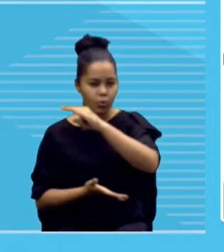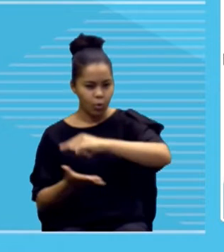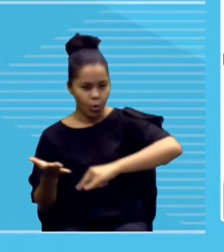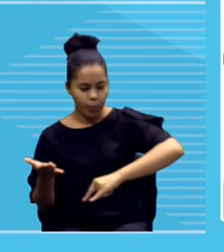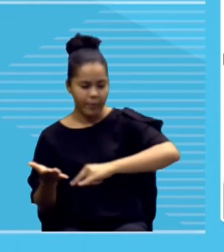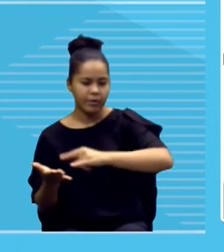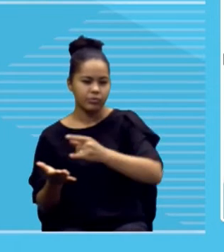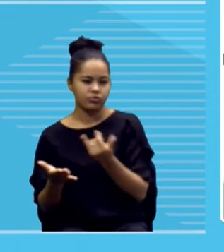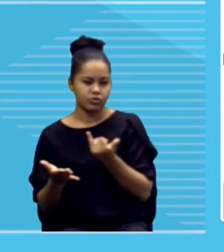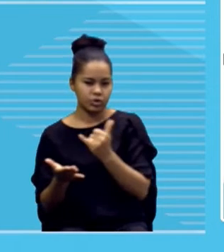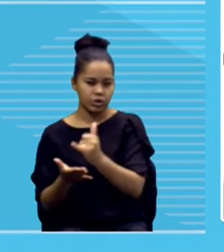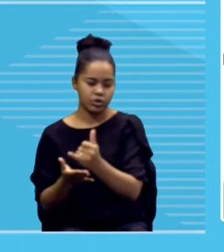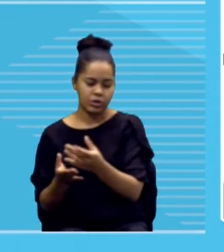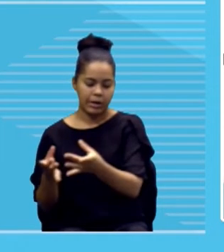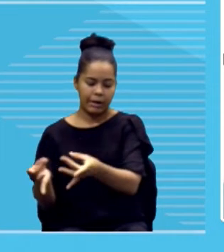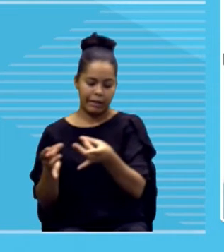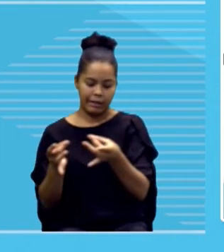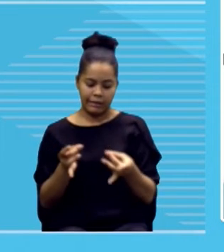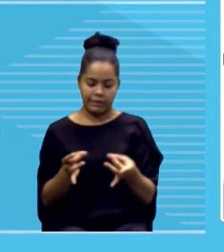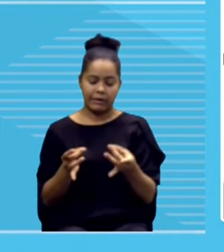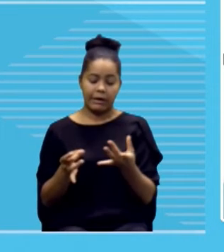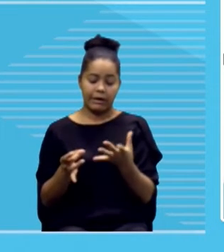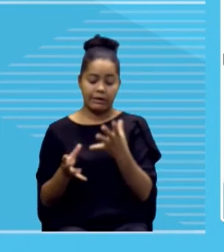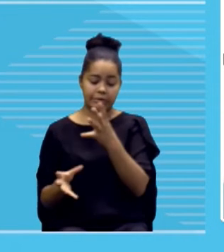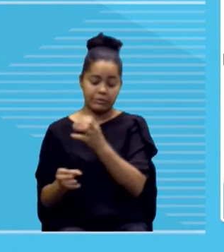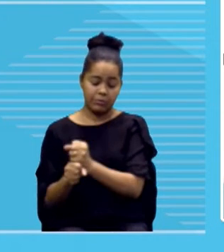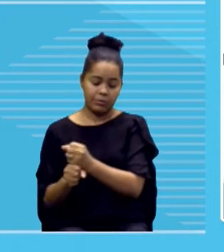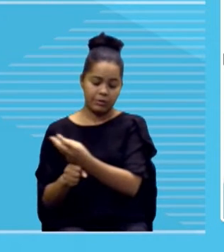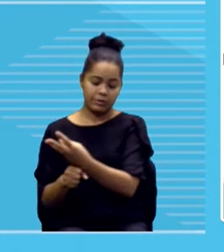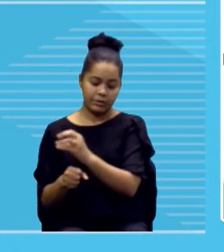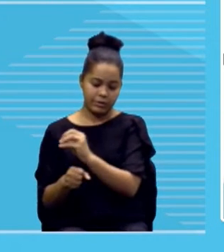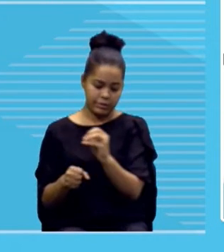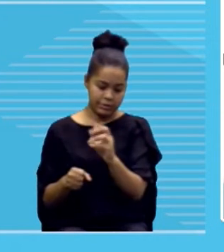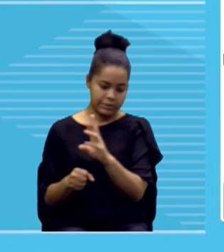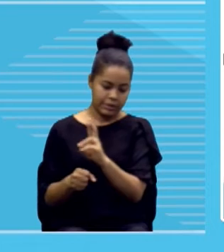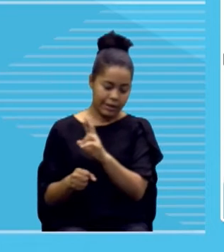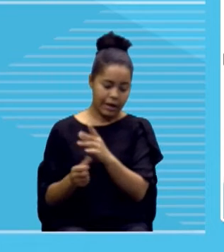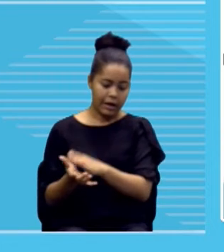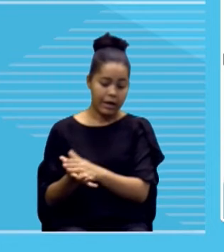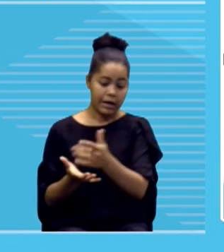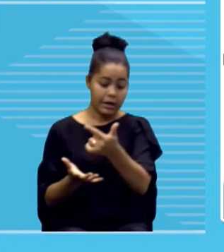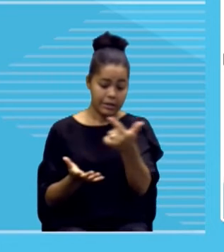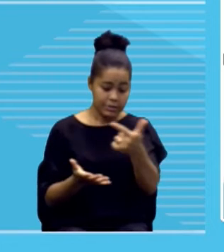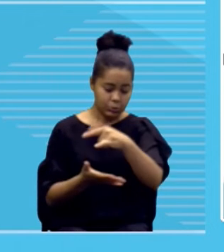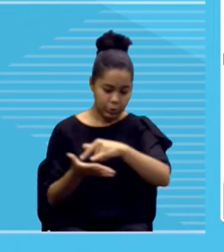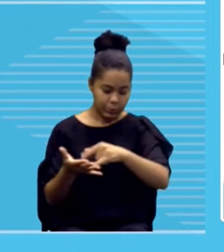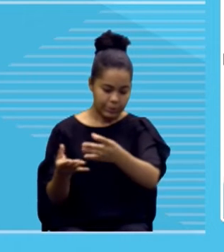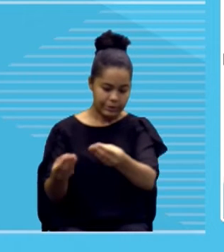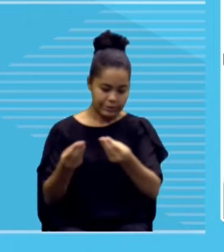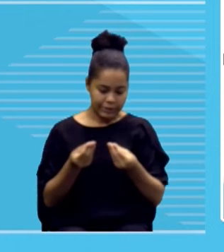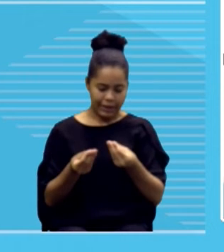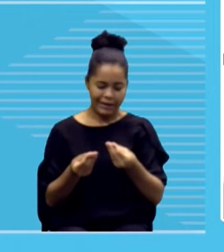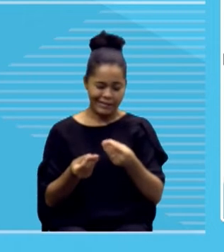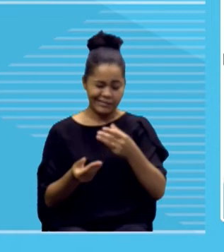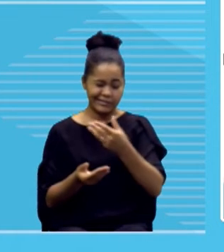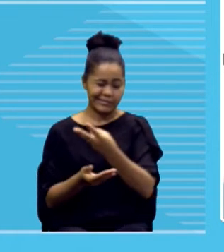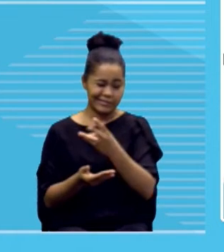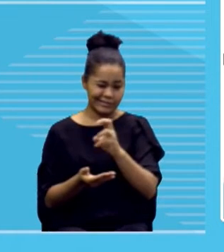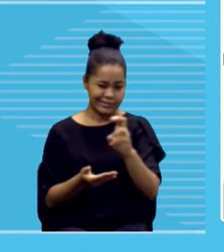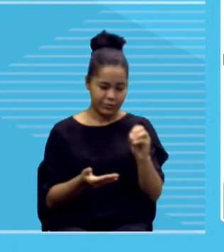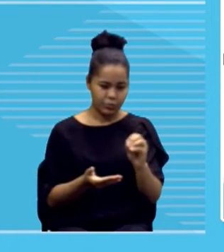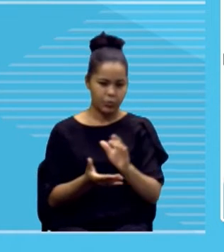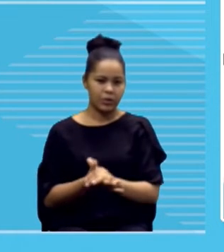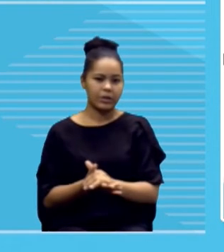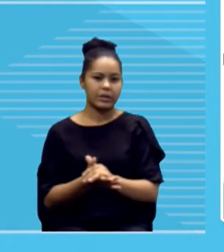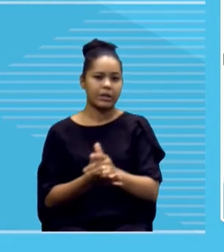cara pega a conta de energia, né? A primeira deu R$300, a segunda deu 350, a terceira